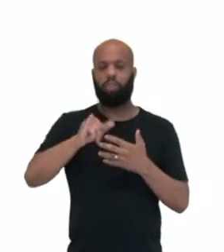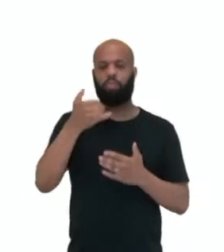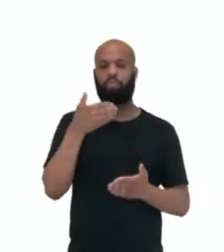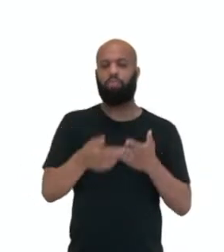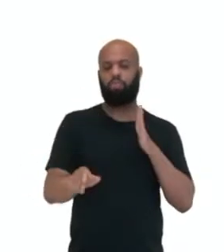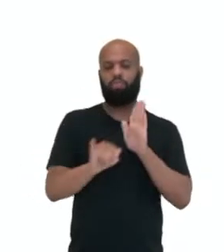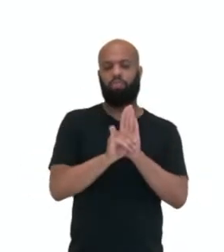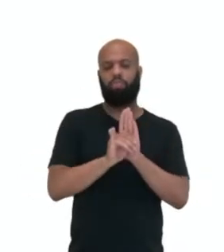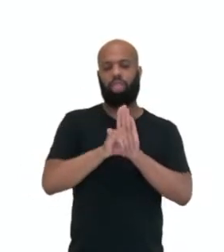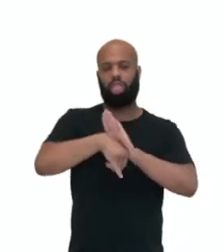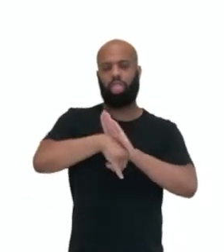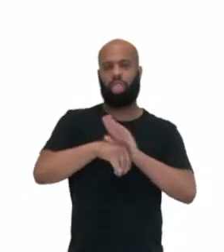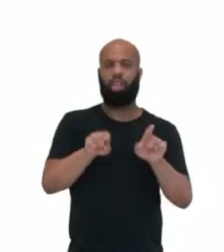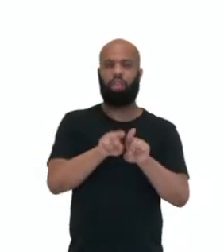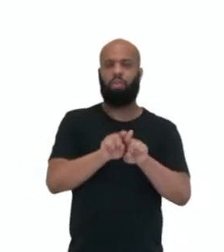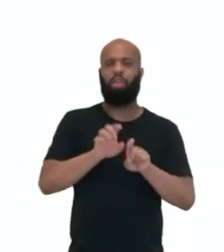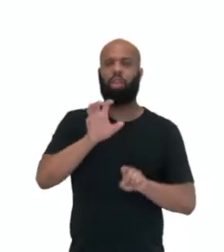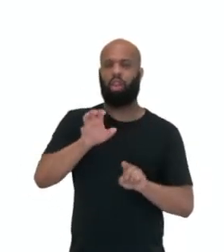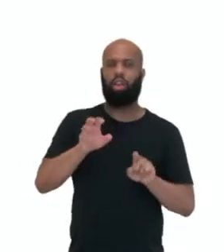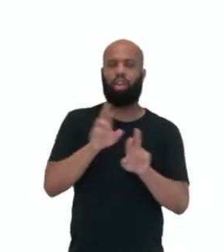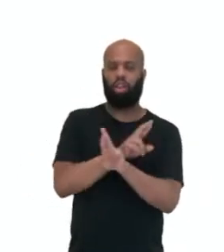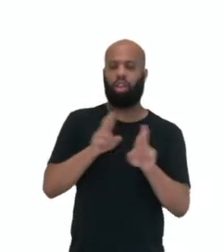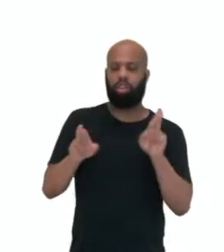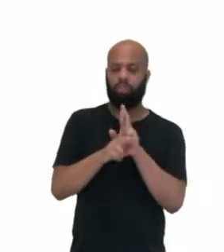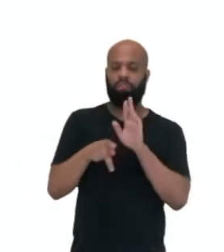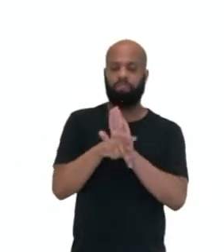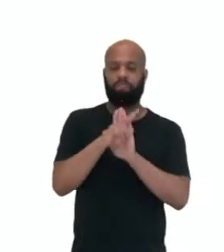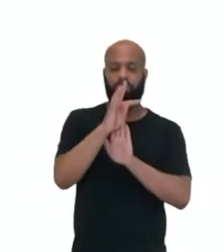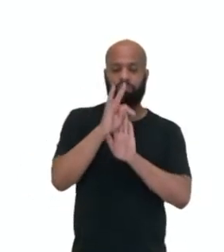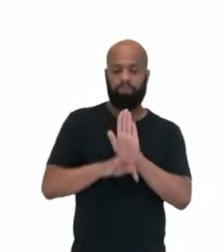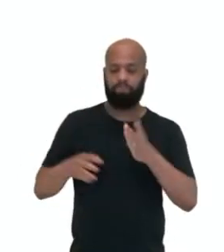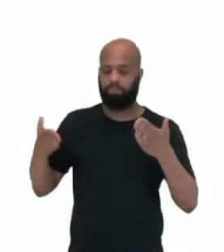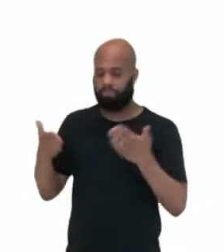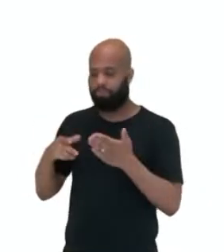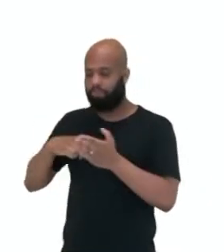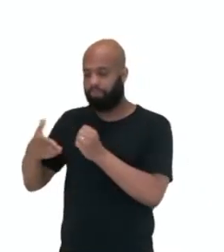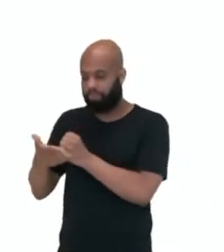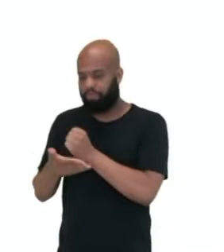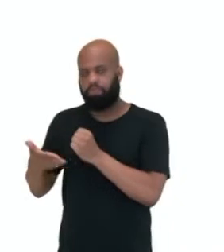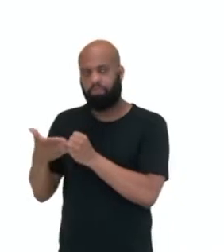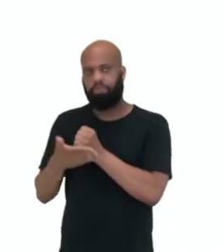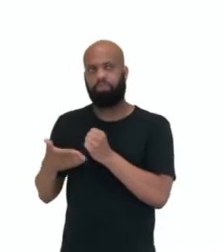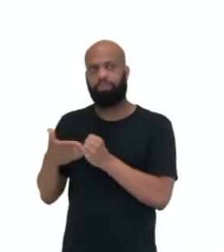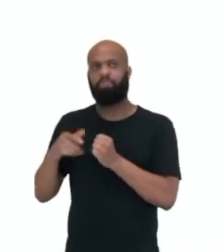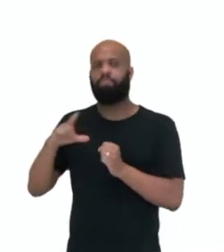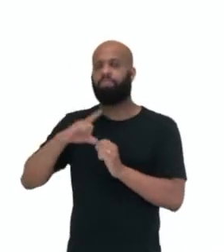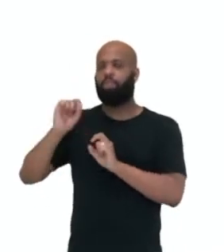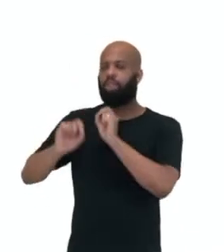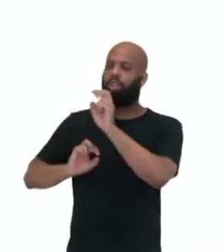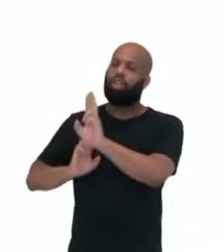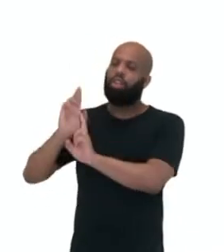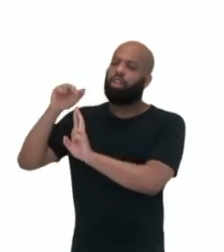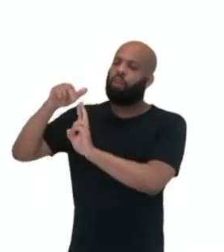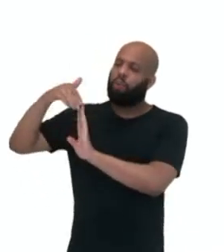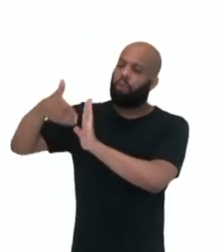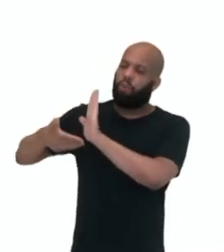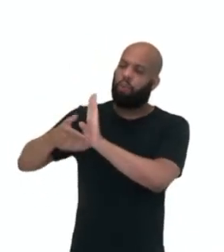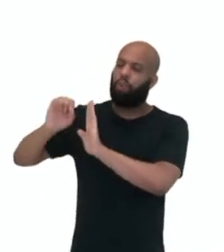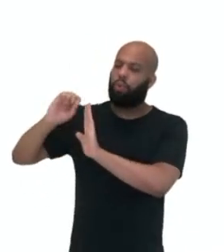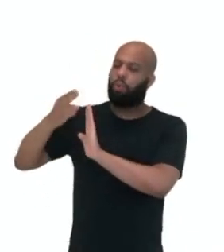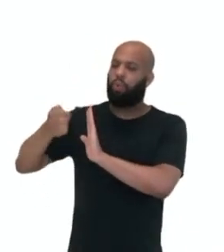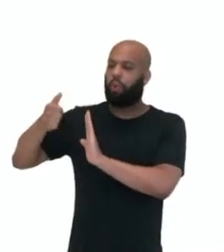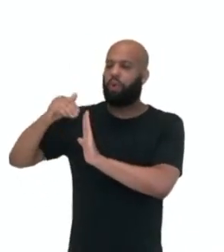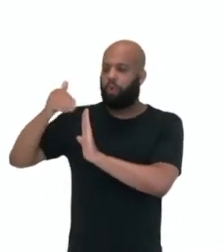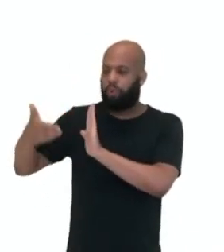identidade. Esse diálogo entre textos, no qual o texto mais atual se baseia ou evidencia total ou parcialmente, o conteúdo